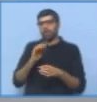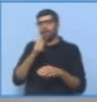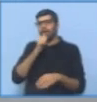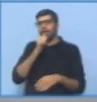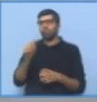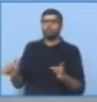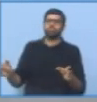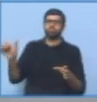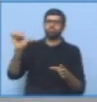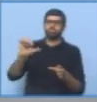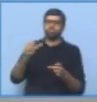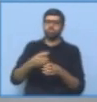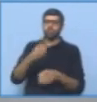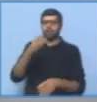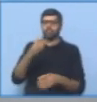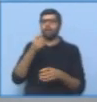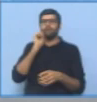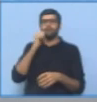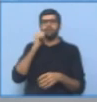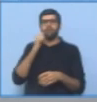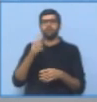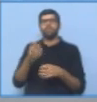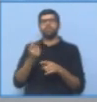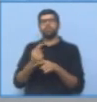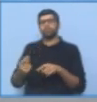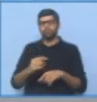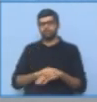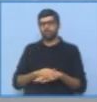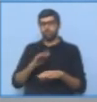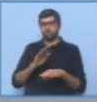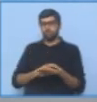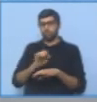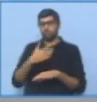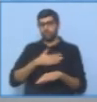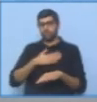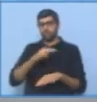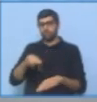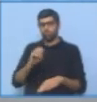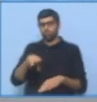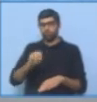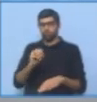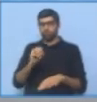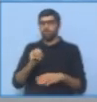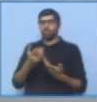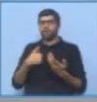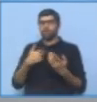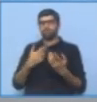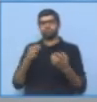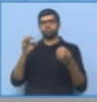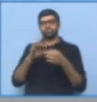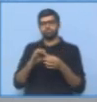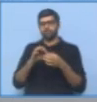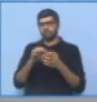água no cálice com vinho. Porquê? Primeiro porque, para mim, Nuno, faz uma ligação muito direta com